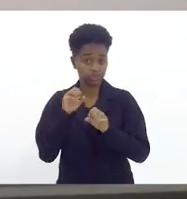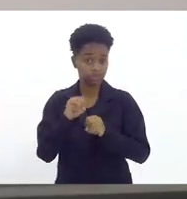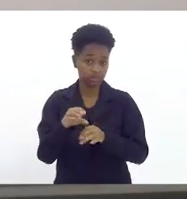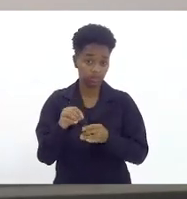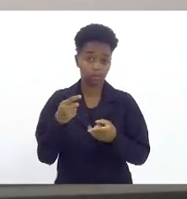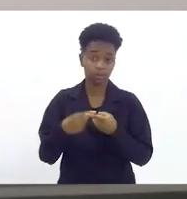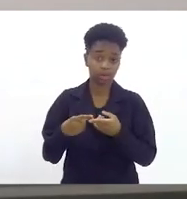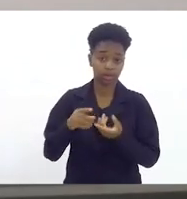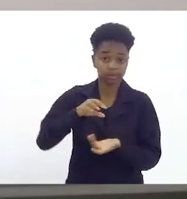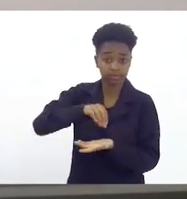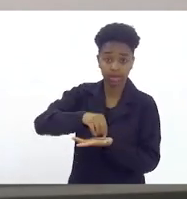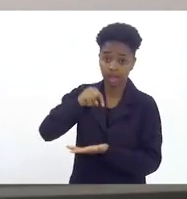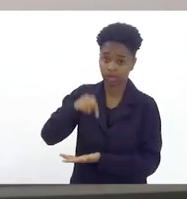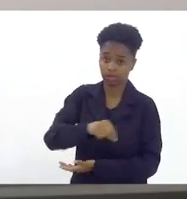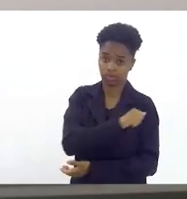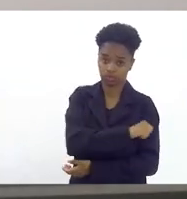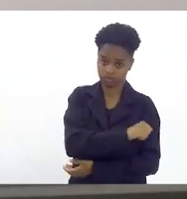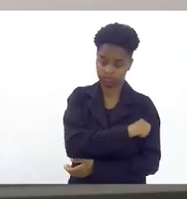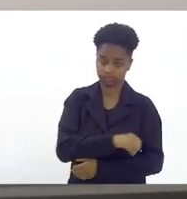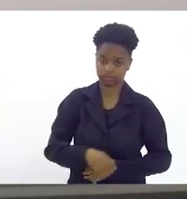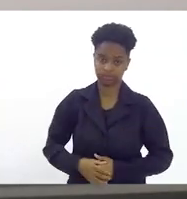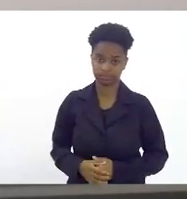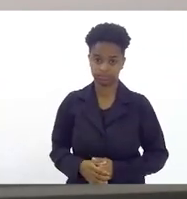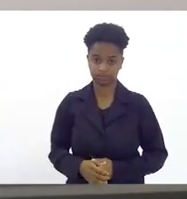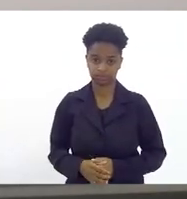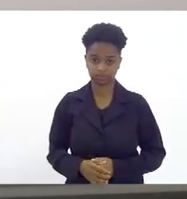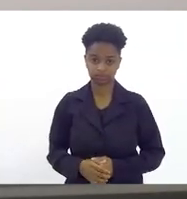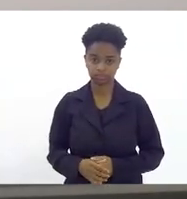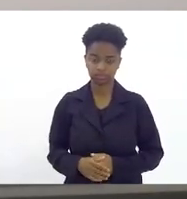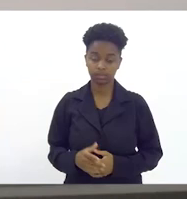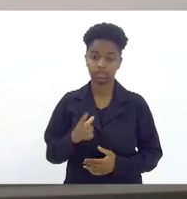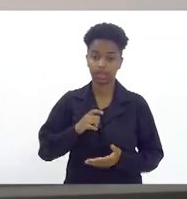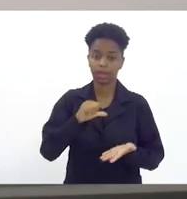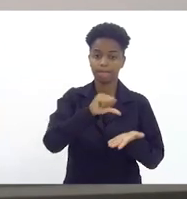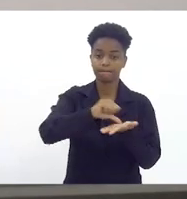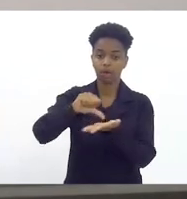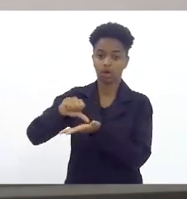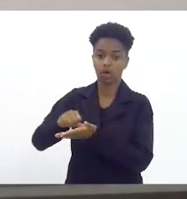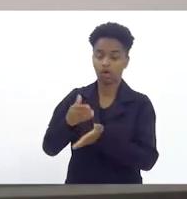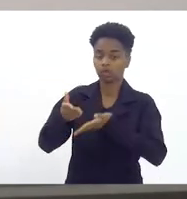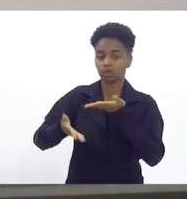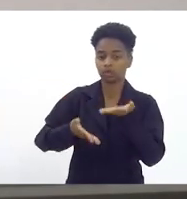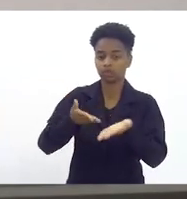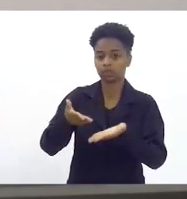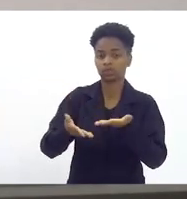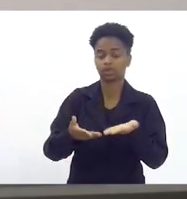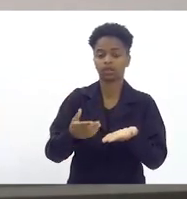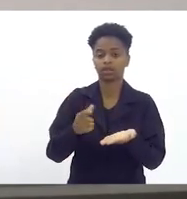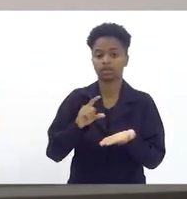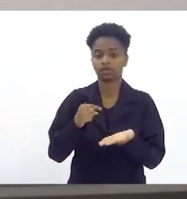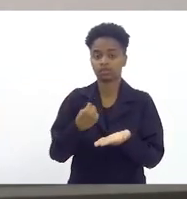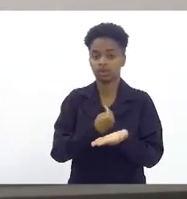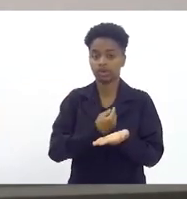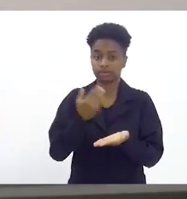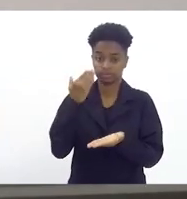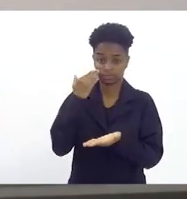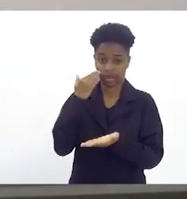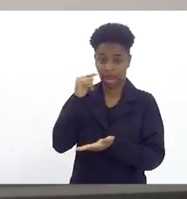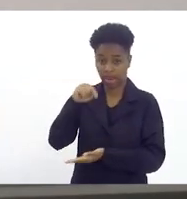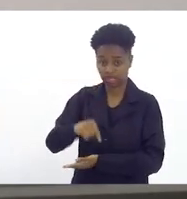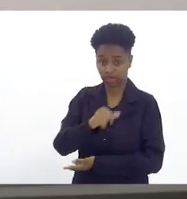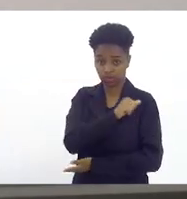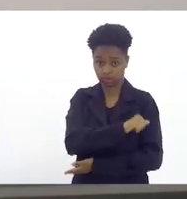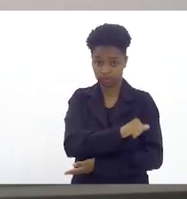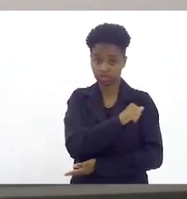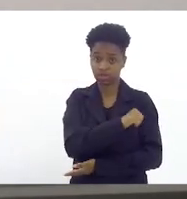que está sediada no Rio de Janeiro é os polos de atendimento que a gente tem notícia aqui no Rio de Janeiro